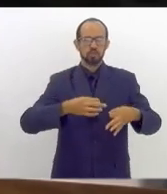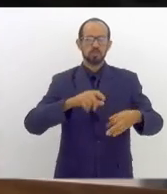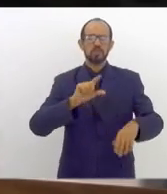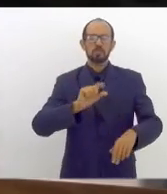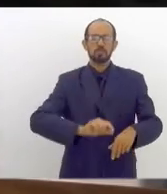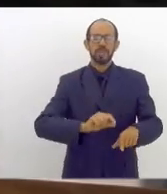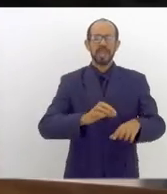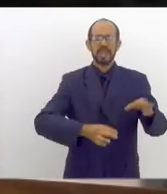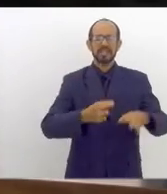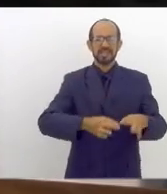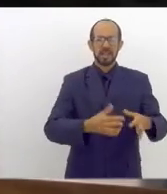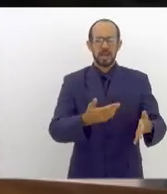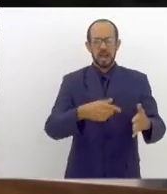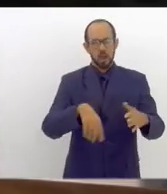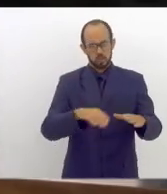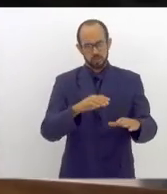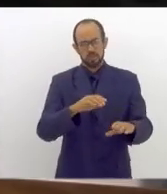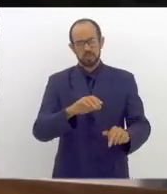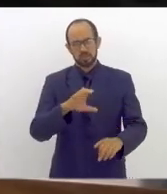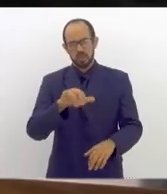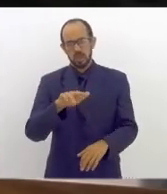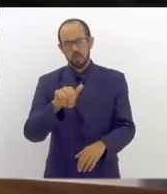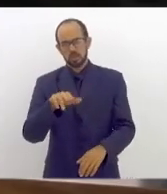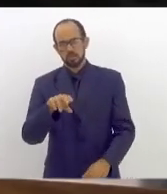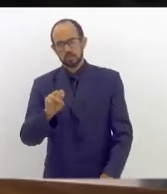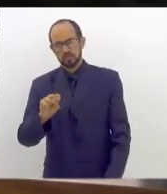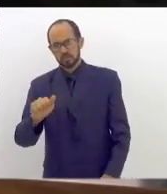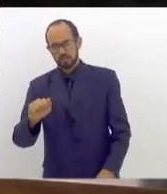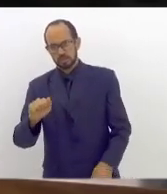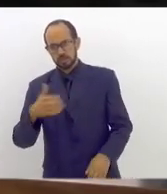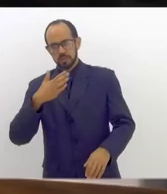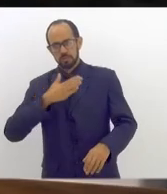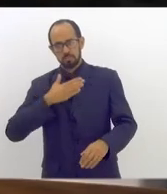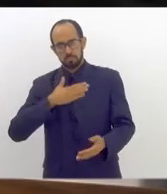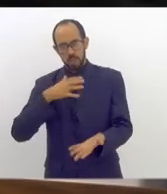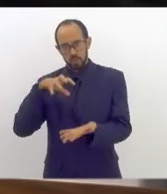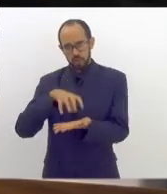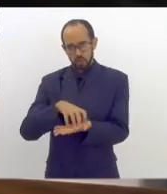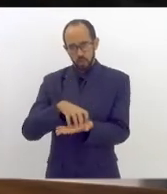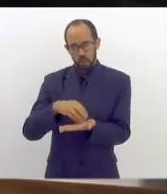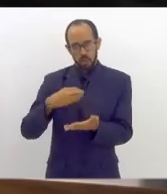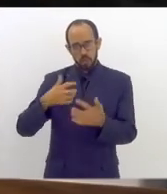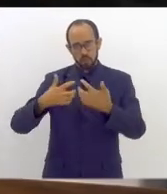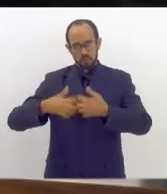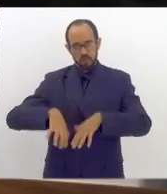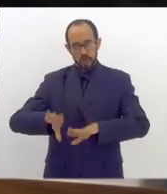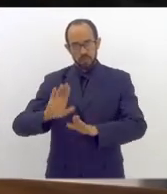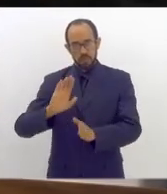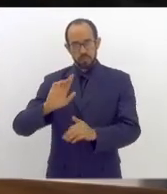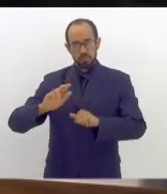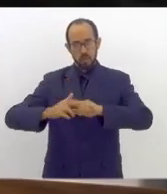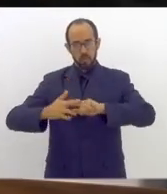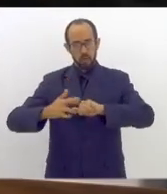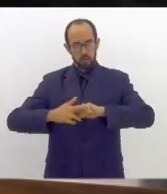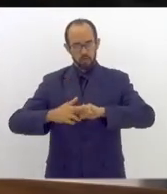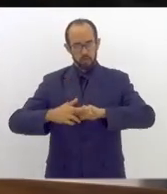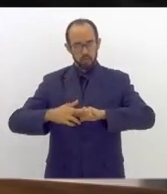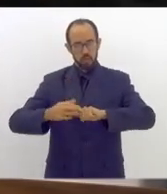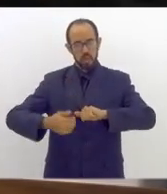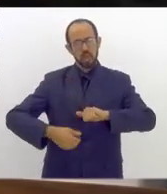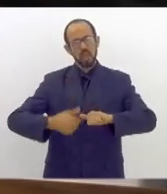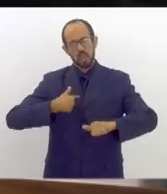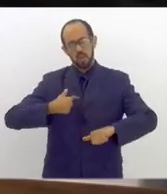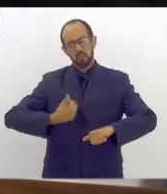adjunto a minha vara criminal funcionava em Belford Roxo e eu fui um dos primeiros juízes que atuei naquele